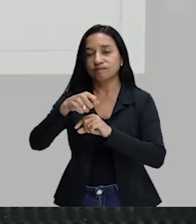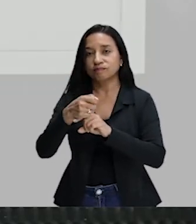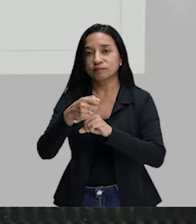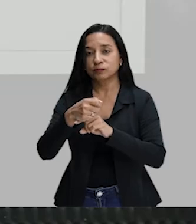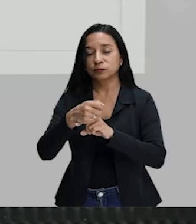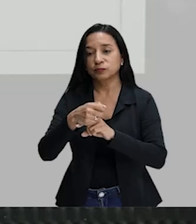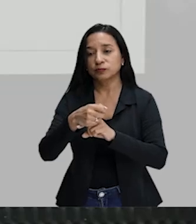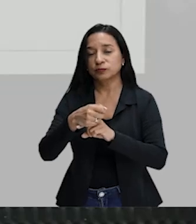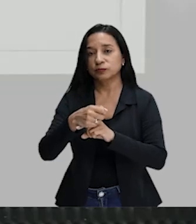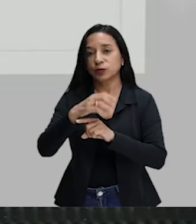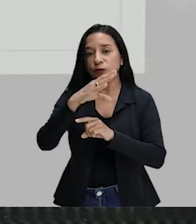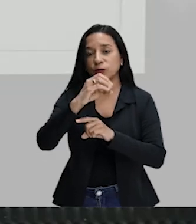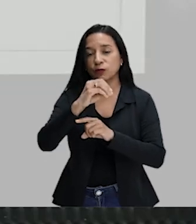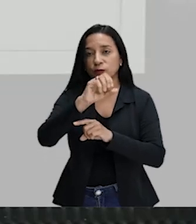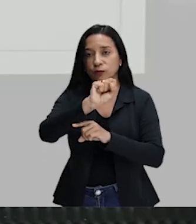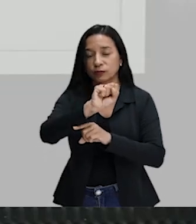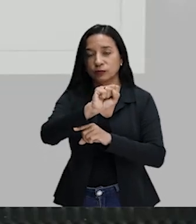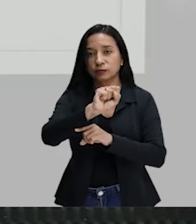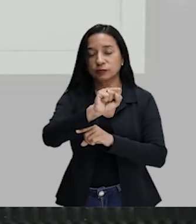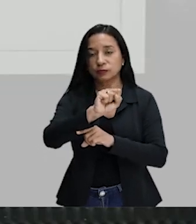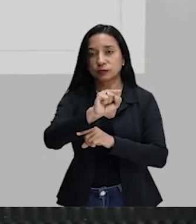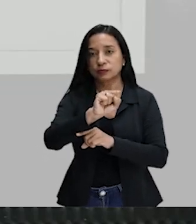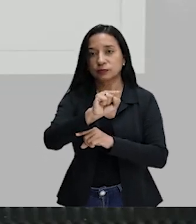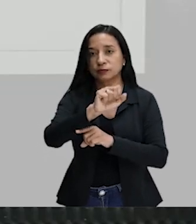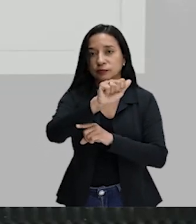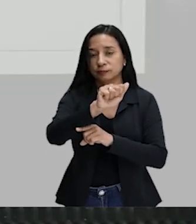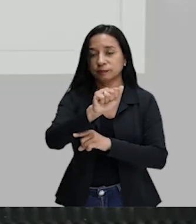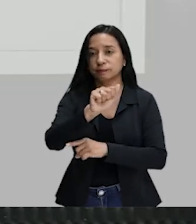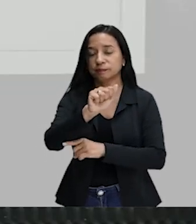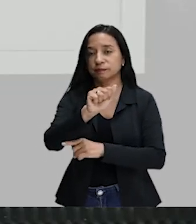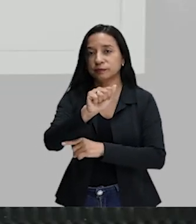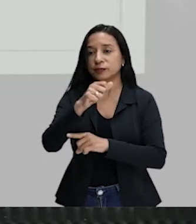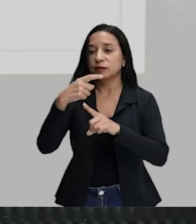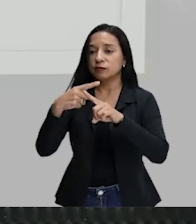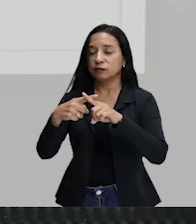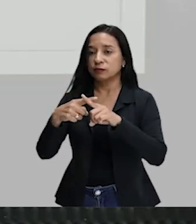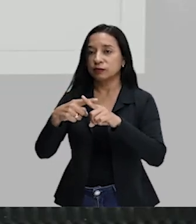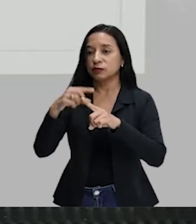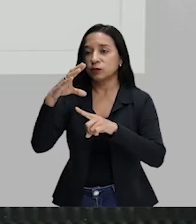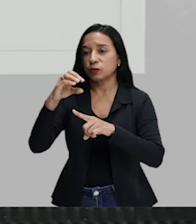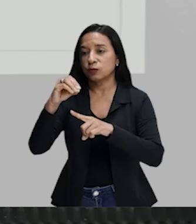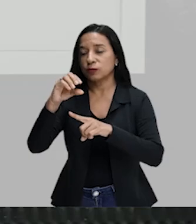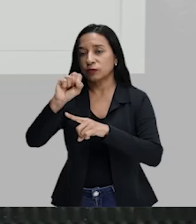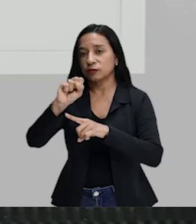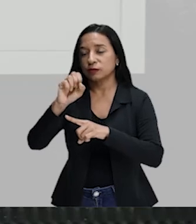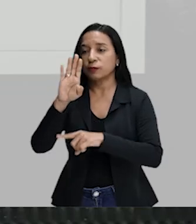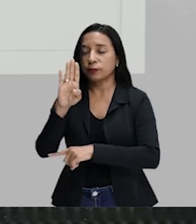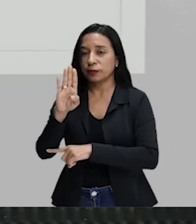Então vai ficar cosseno de A vezes o cosseno de B,